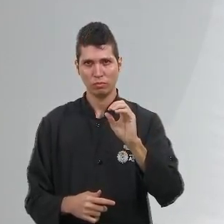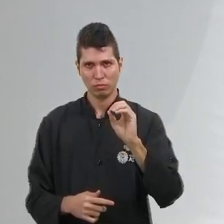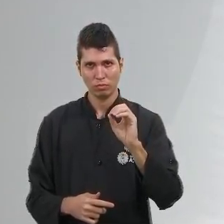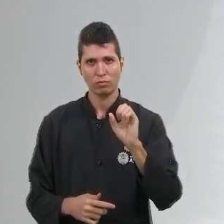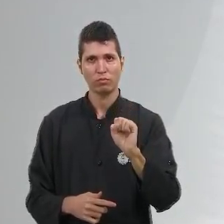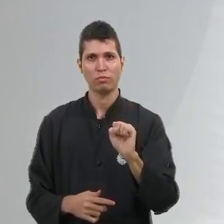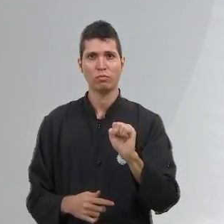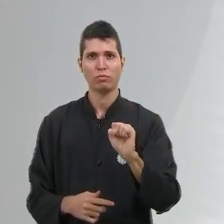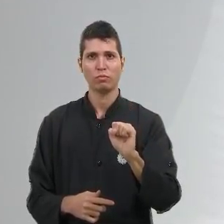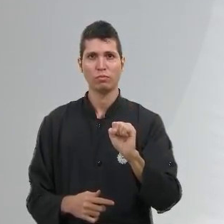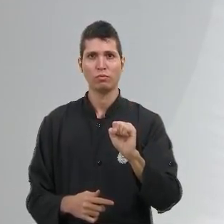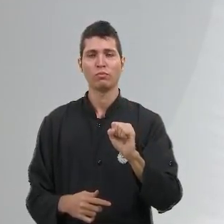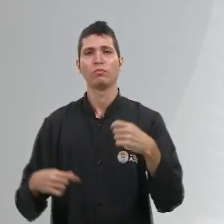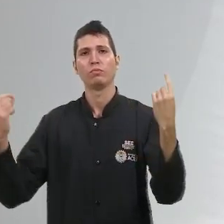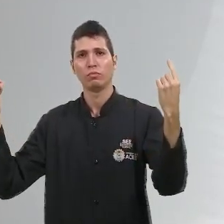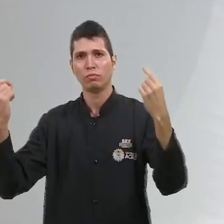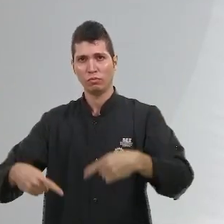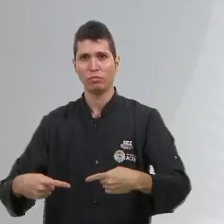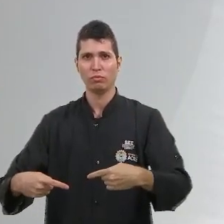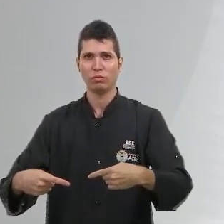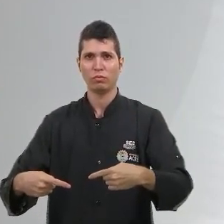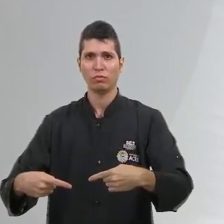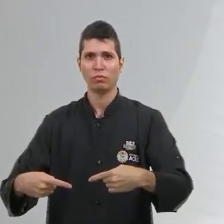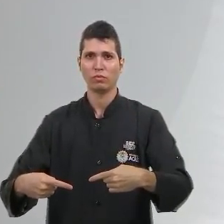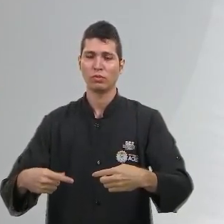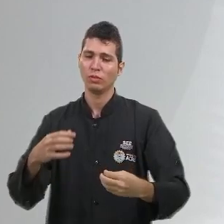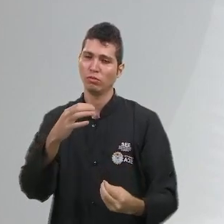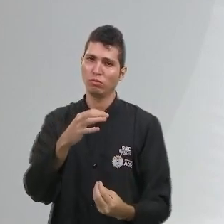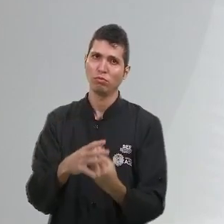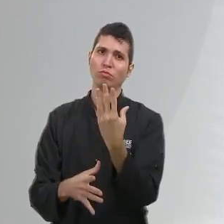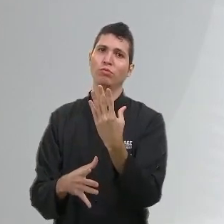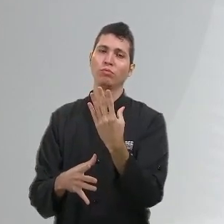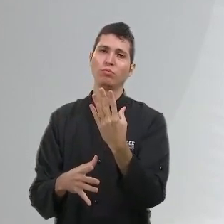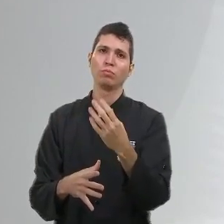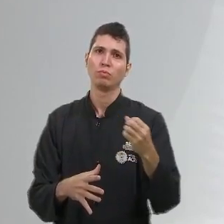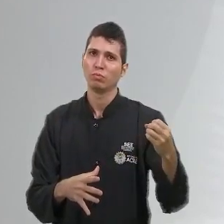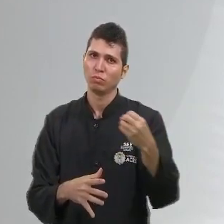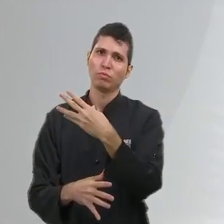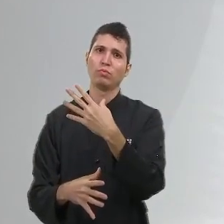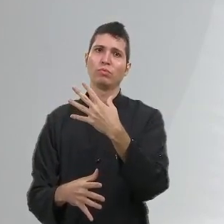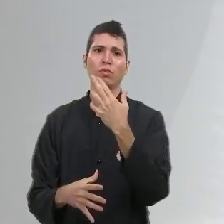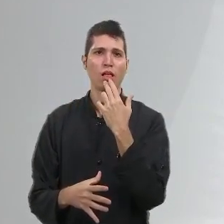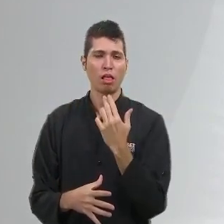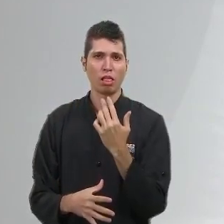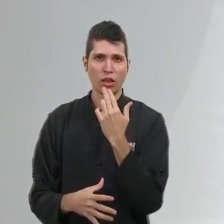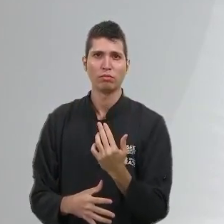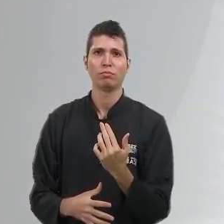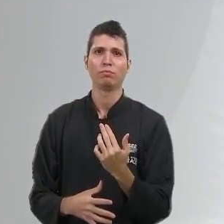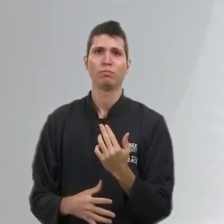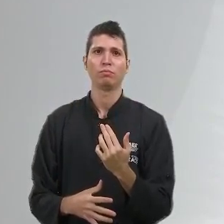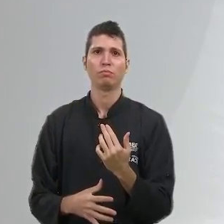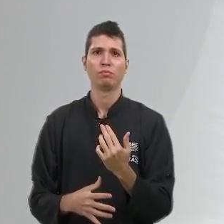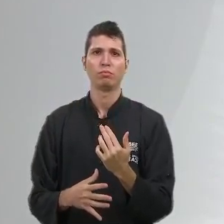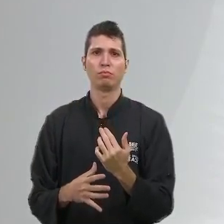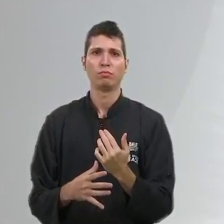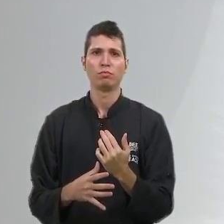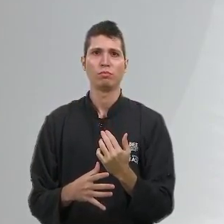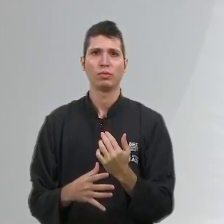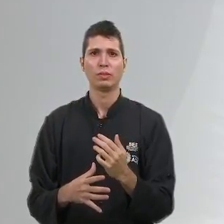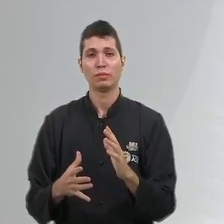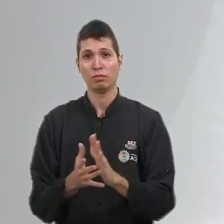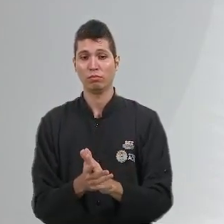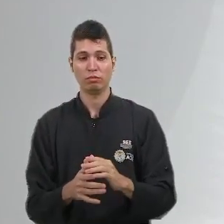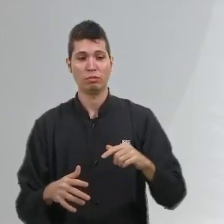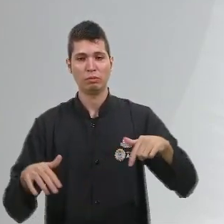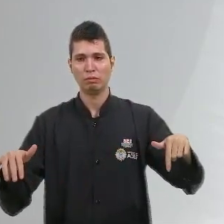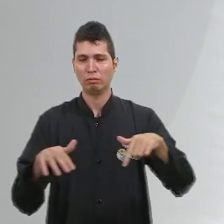conflitos, né, mas elas foram dando origem a um novo idioma. Então, se as províncias brigavam para se separar e para expulsar os árabes, a